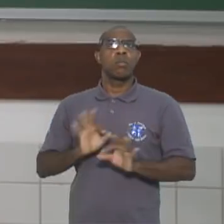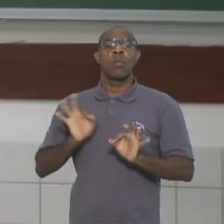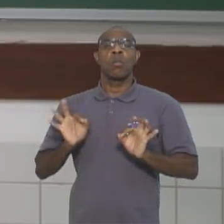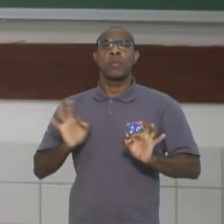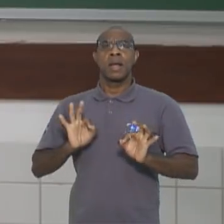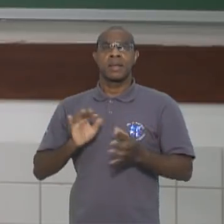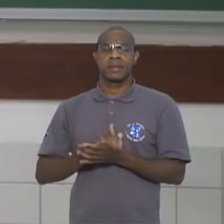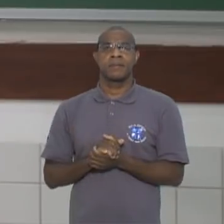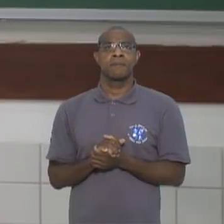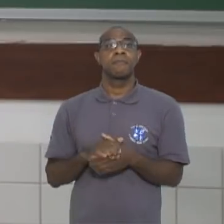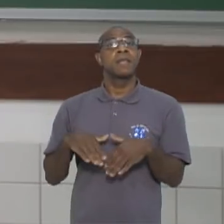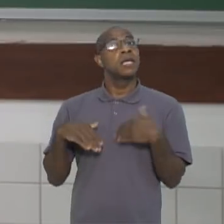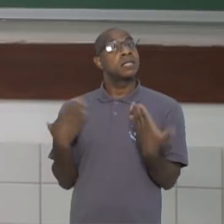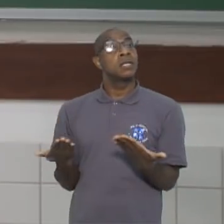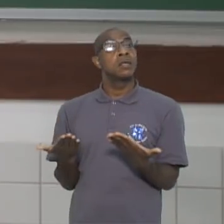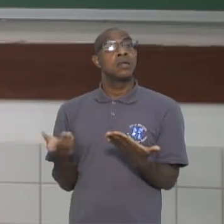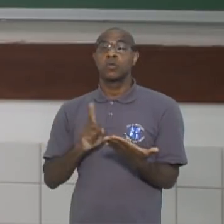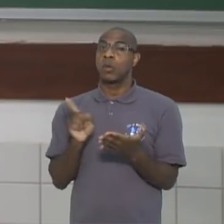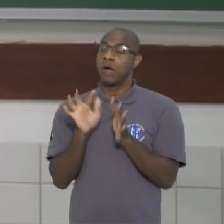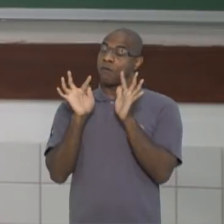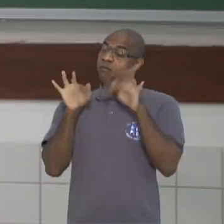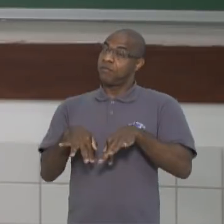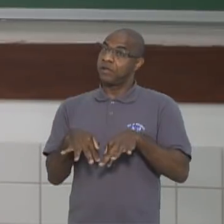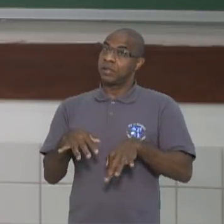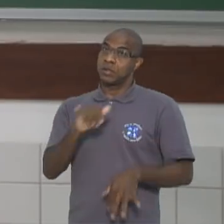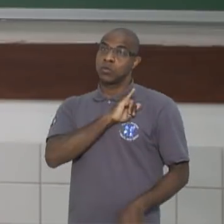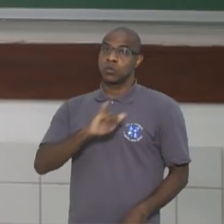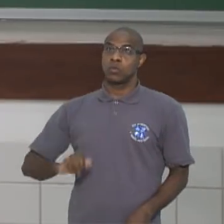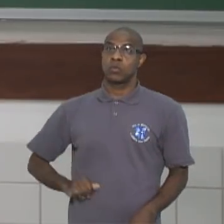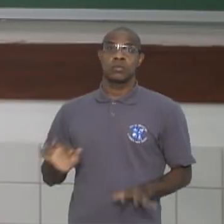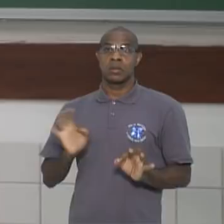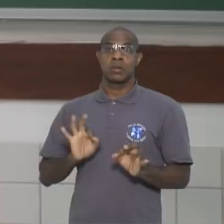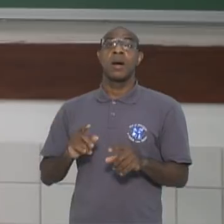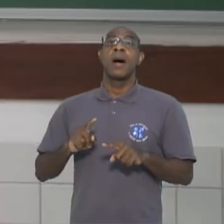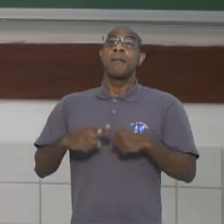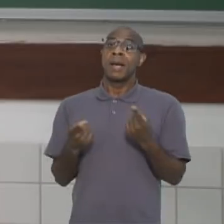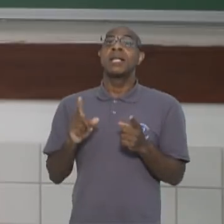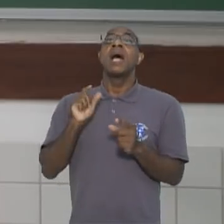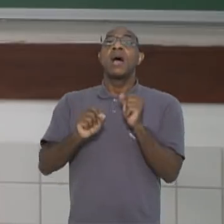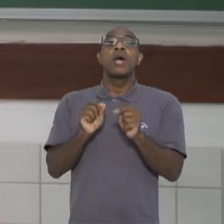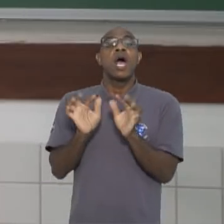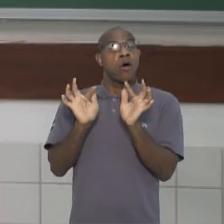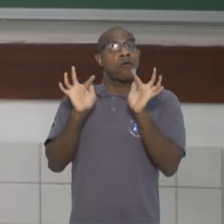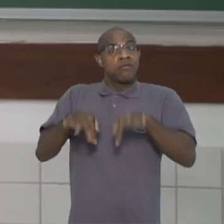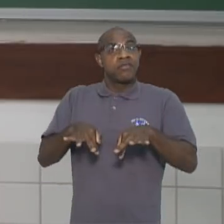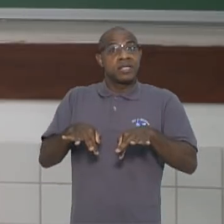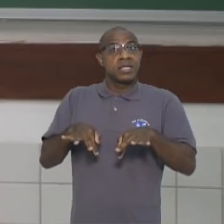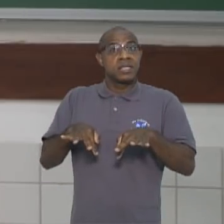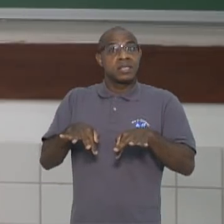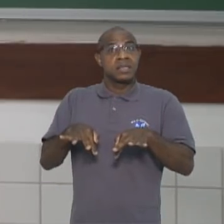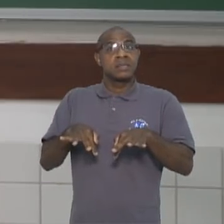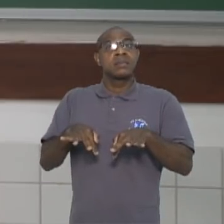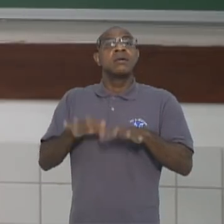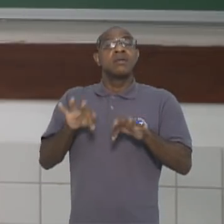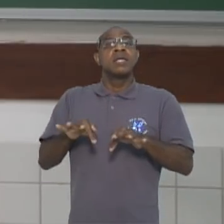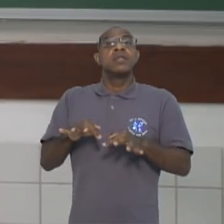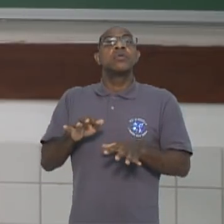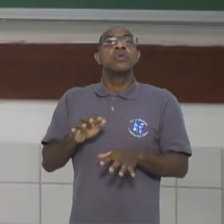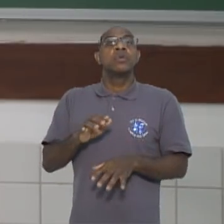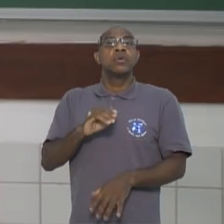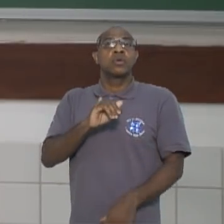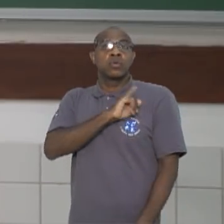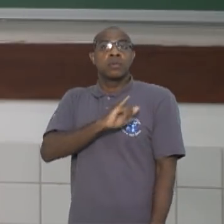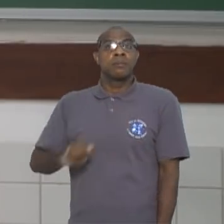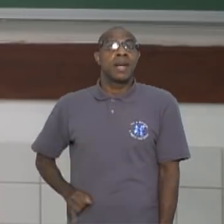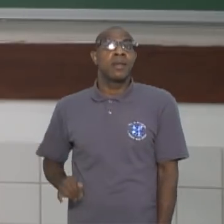do Oriente. Então não é o fim do Império, mas é o fim do Império no Ocidente, porque a gente vai ter uma nova